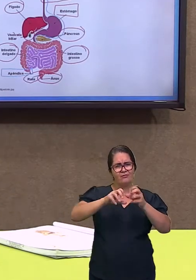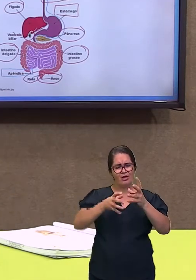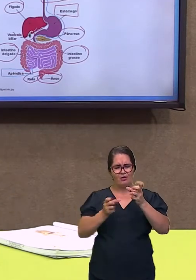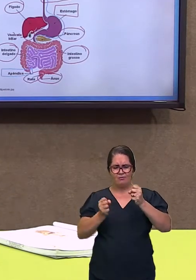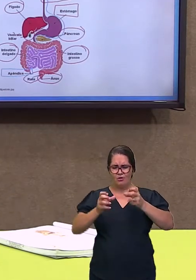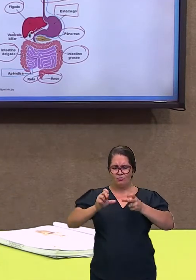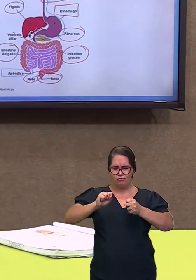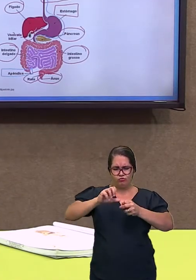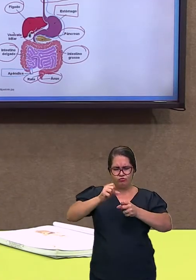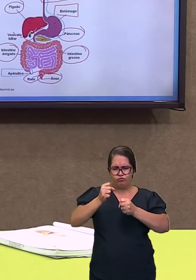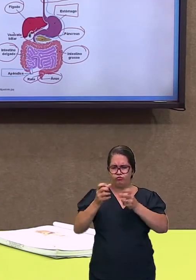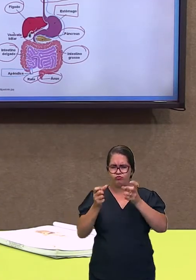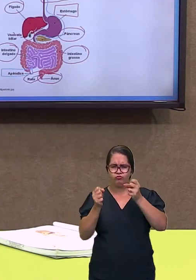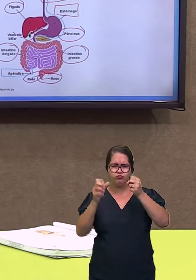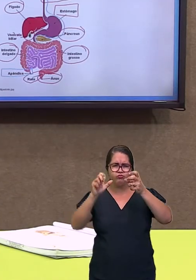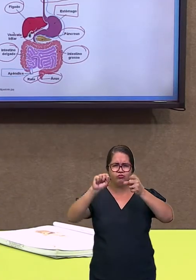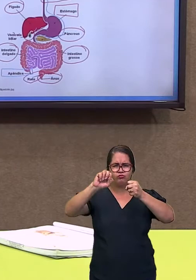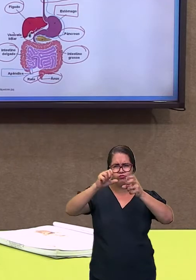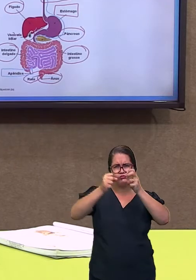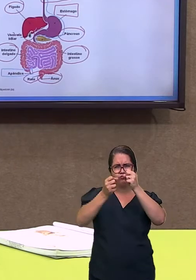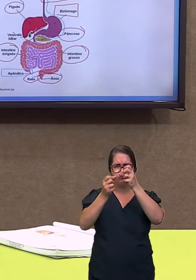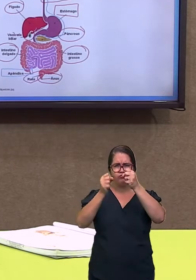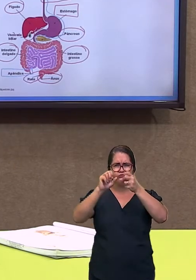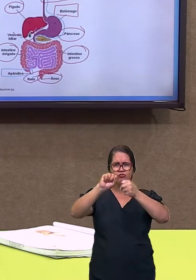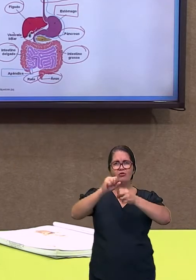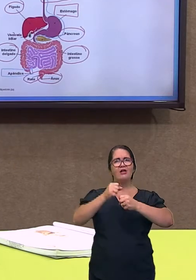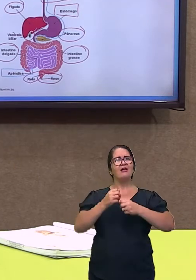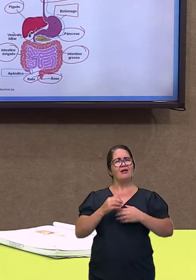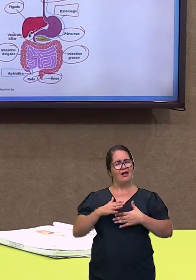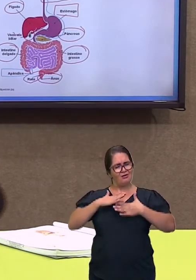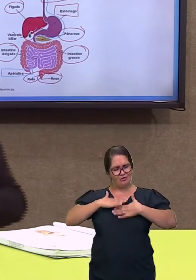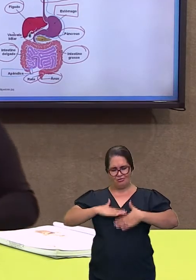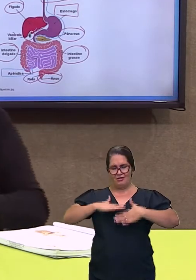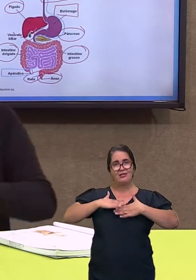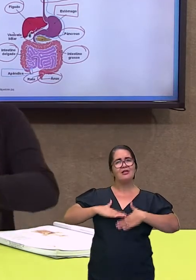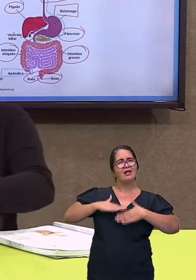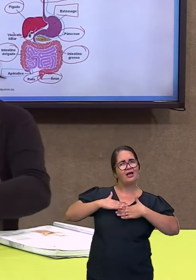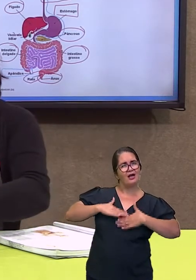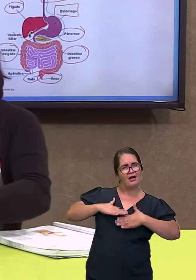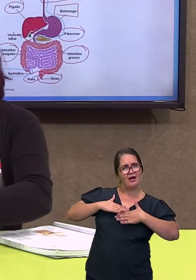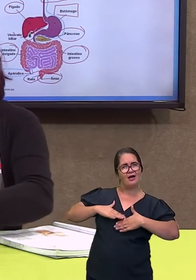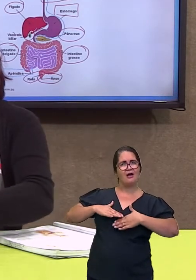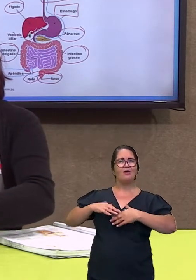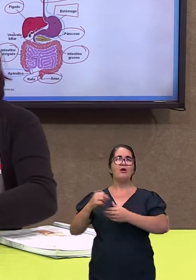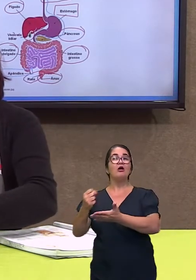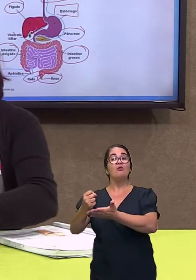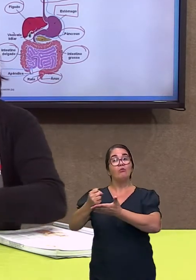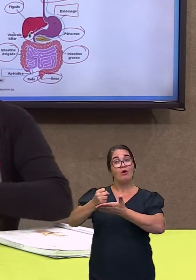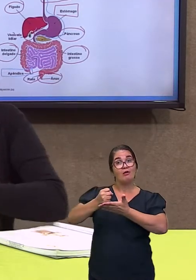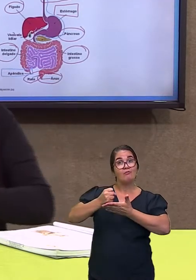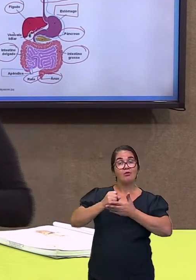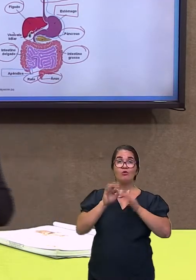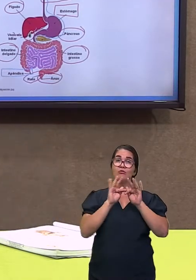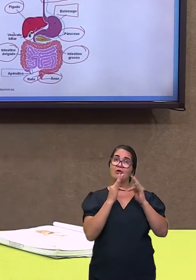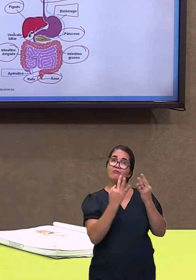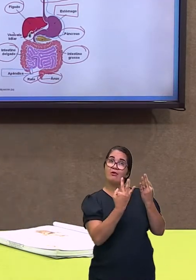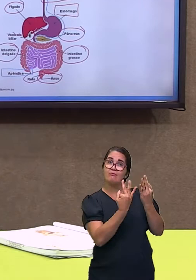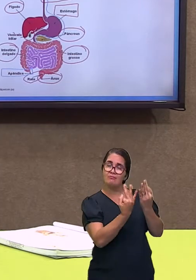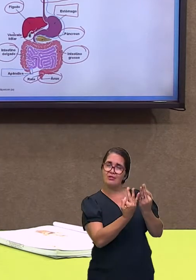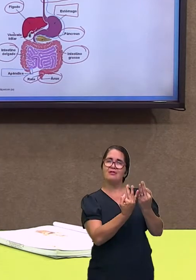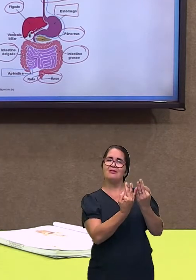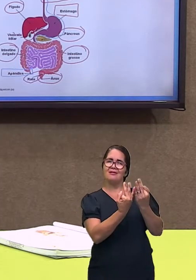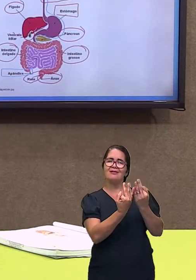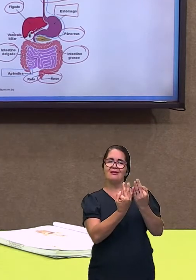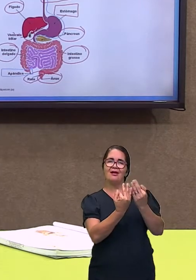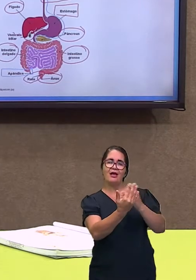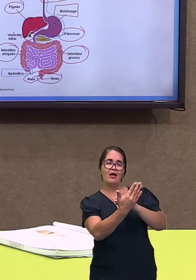né, com calma, em casa, com o auxílio da mãe, para poder fazer com que esse material